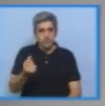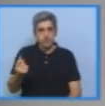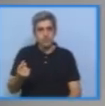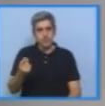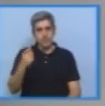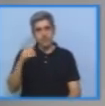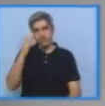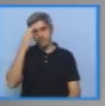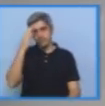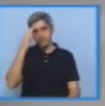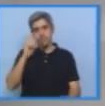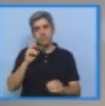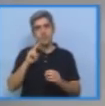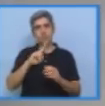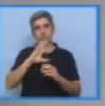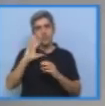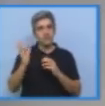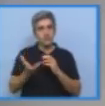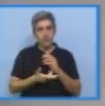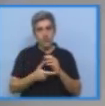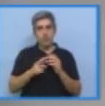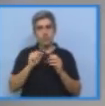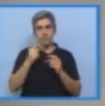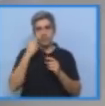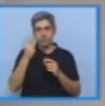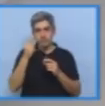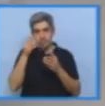esta capacidade universal e esta capacidade particular.